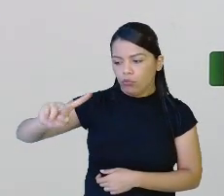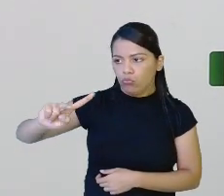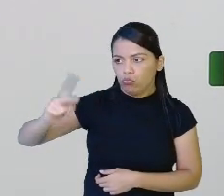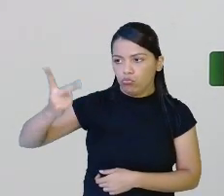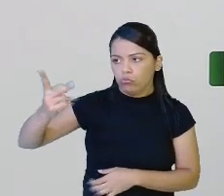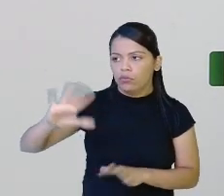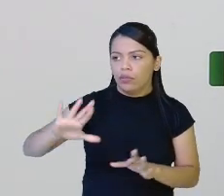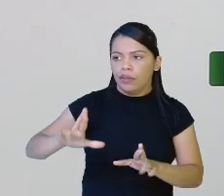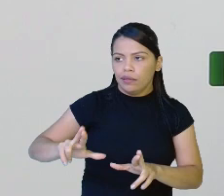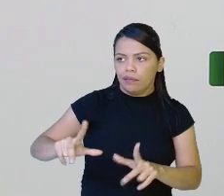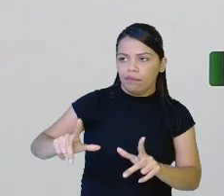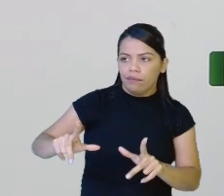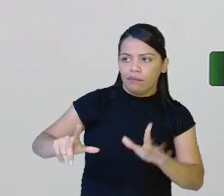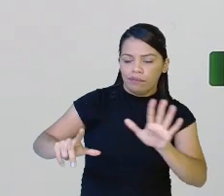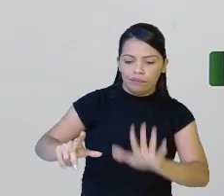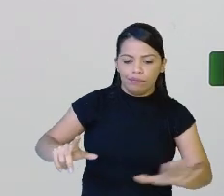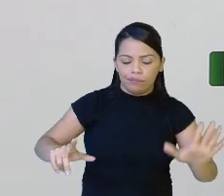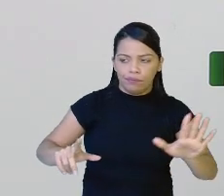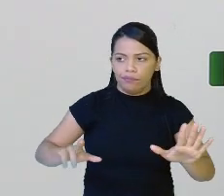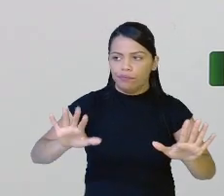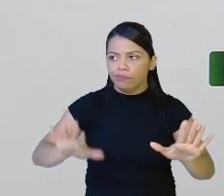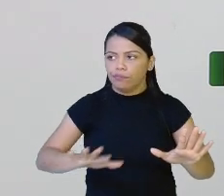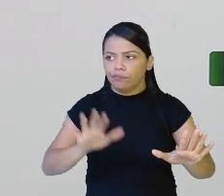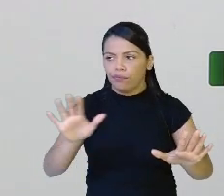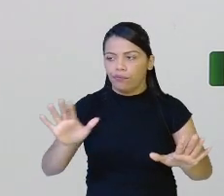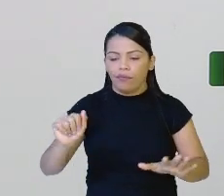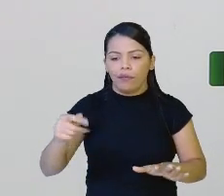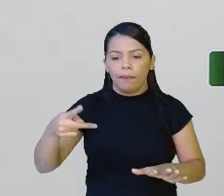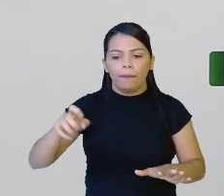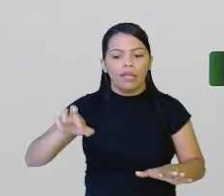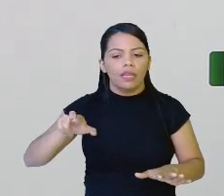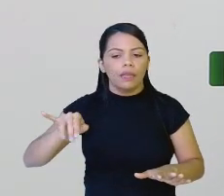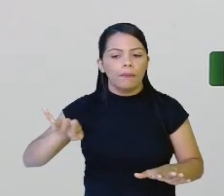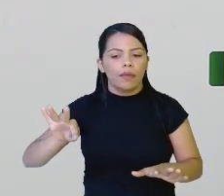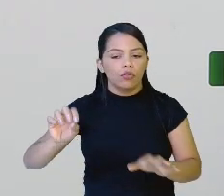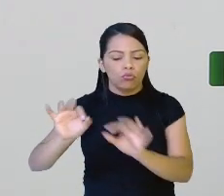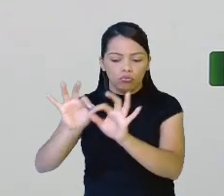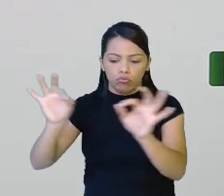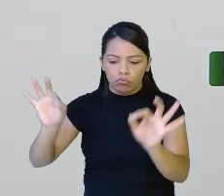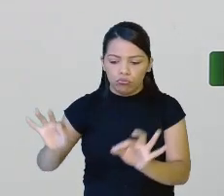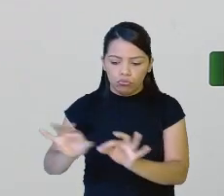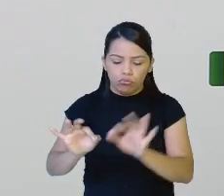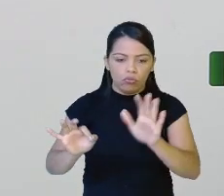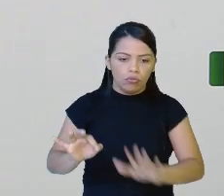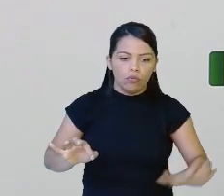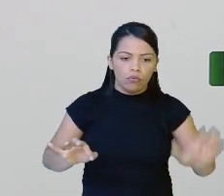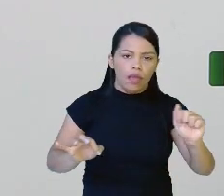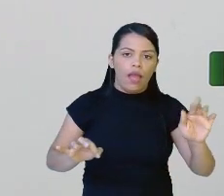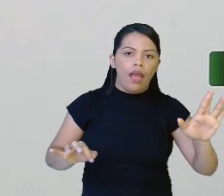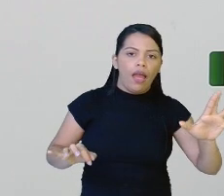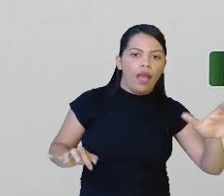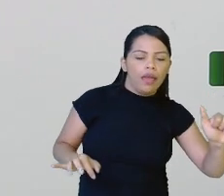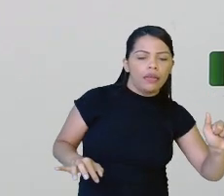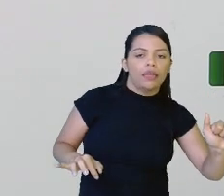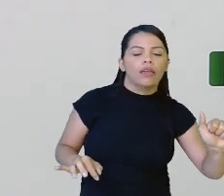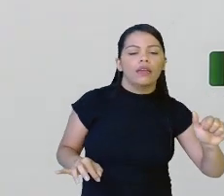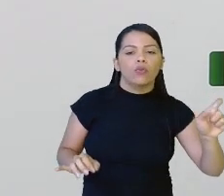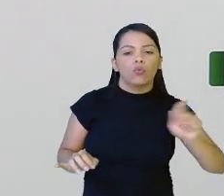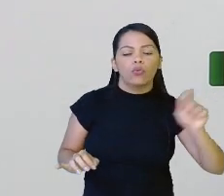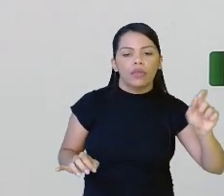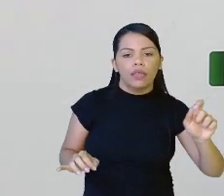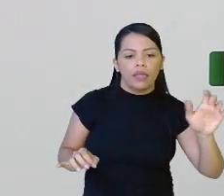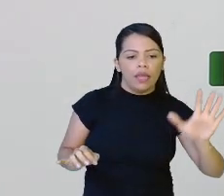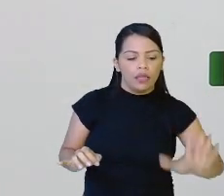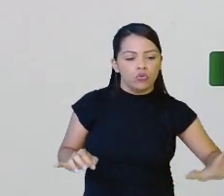e perímetro. Perímetro, contorno, área, superfície. Perímetro, centímetro, metro